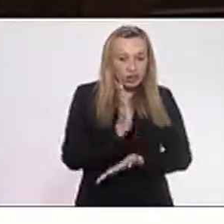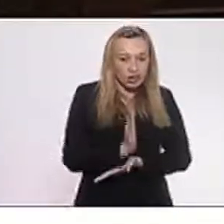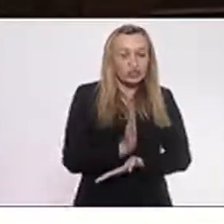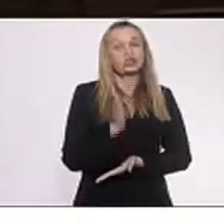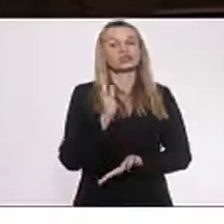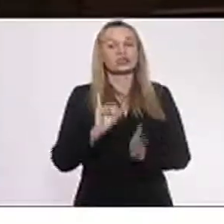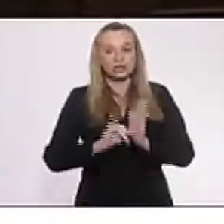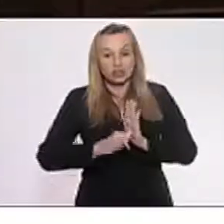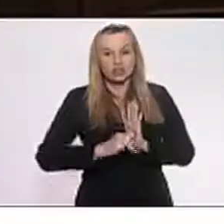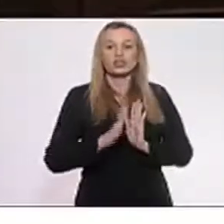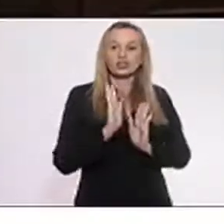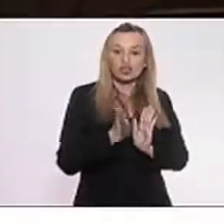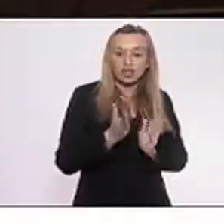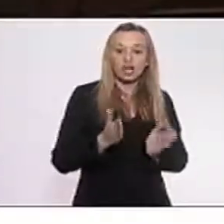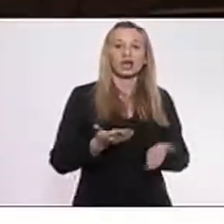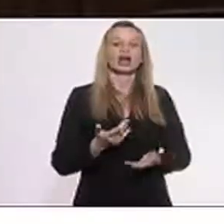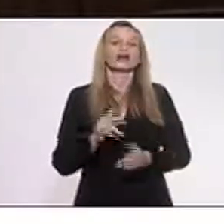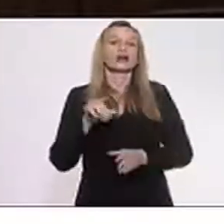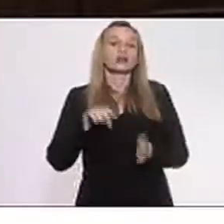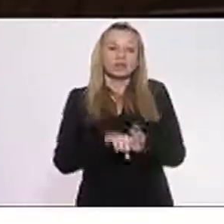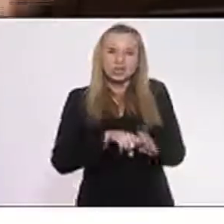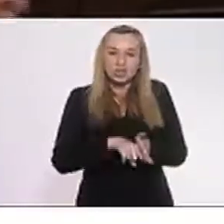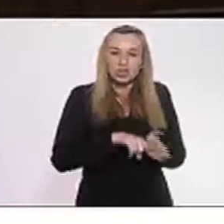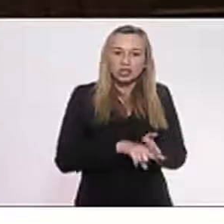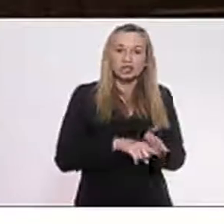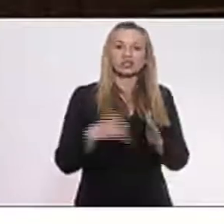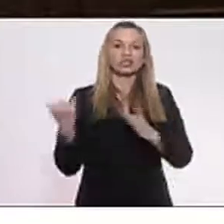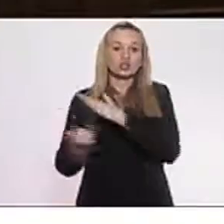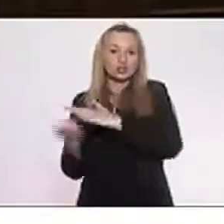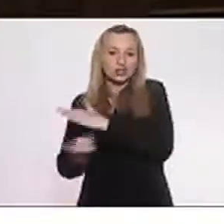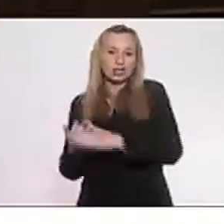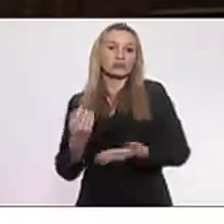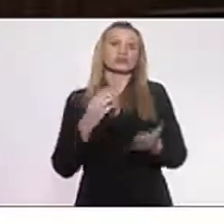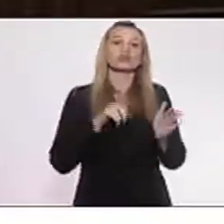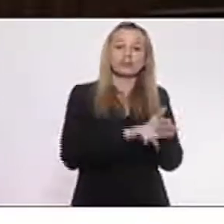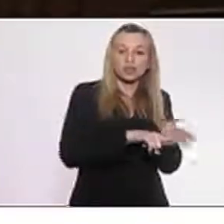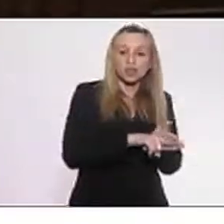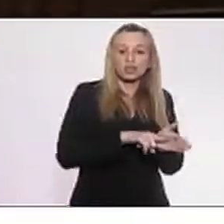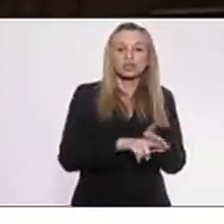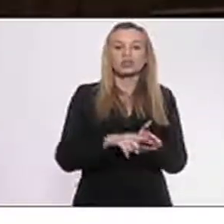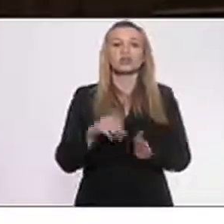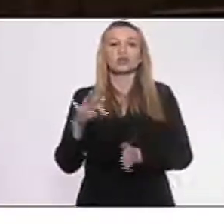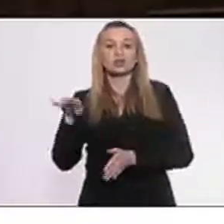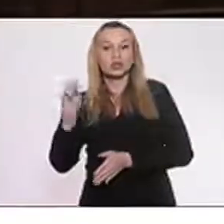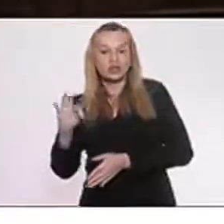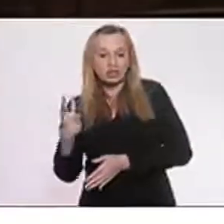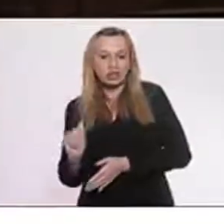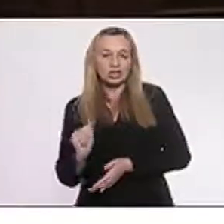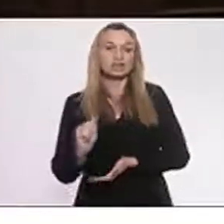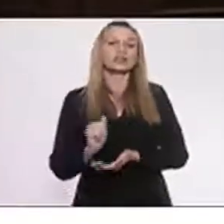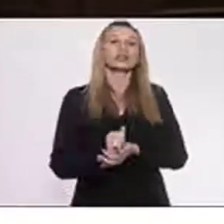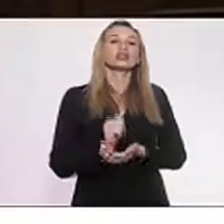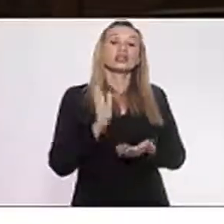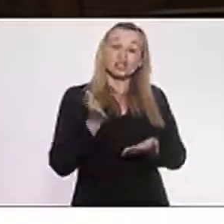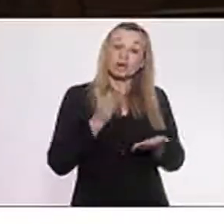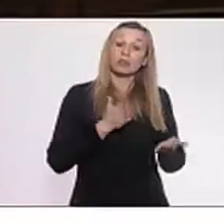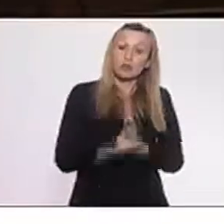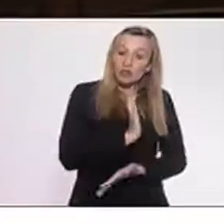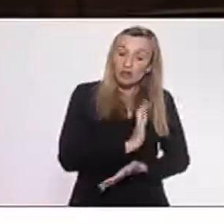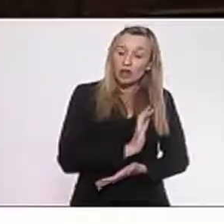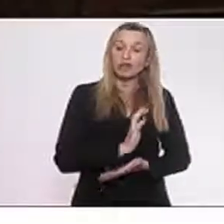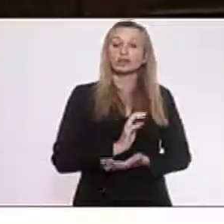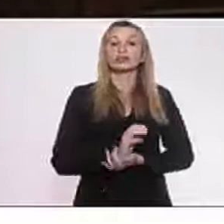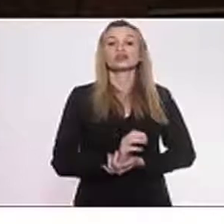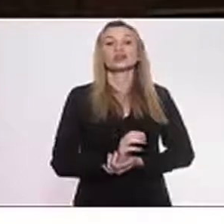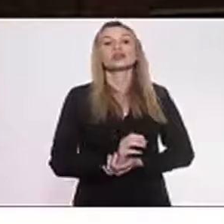foram lançados, que os pesquisadores, as instituições de pesquisa, os bolsistas, os laboratórios já foram aprovados, já tiveram a